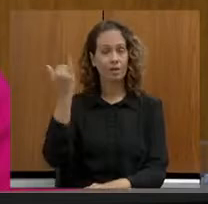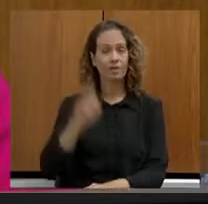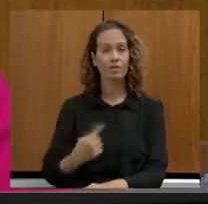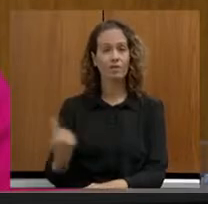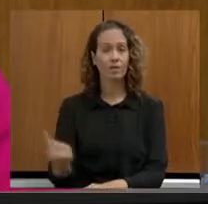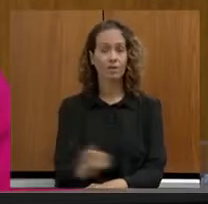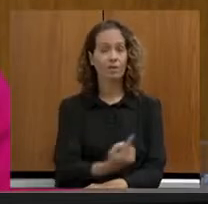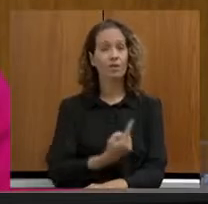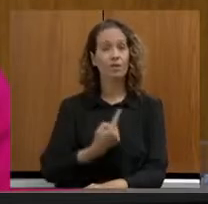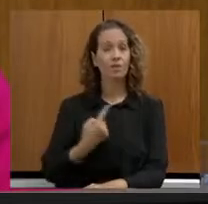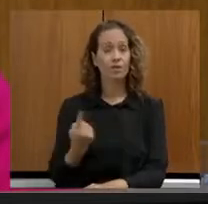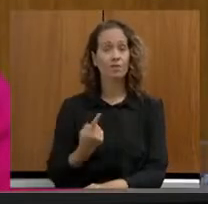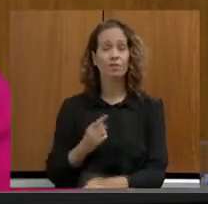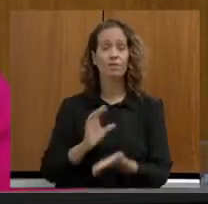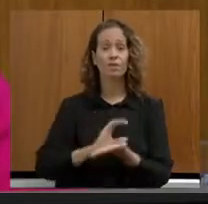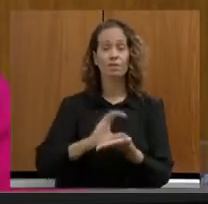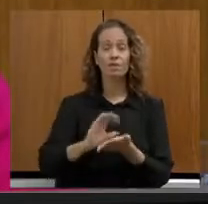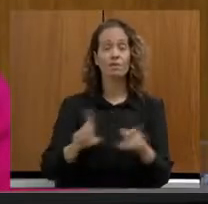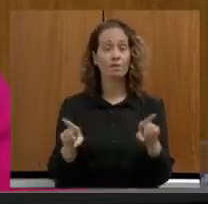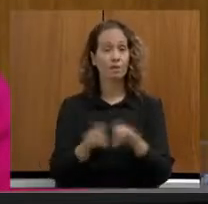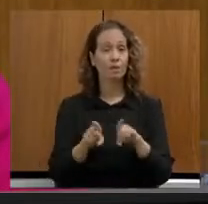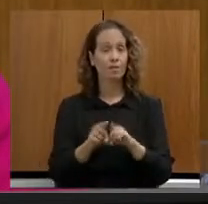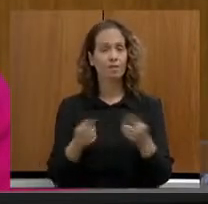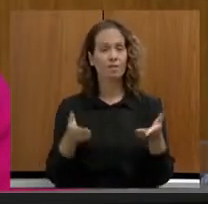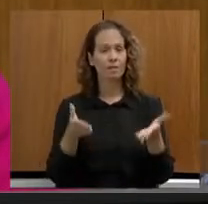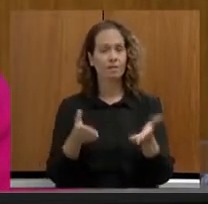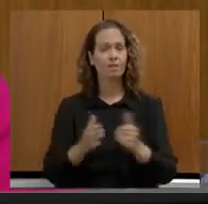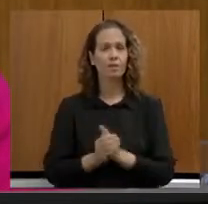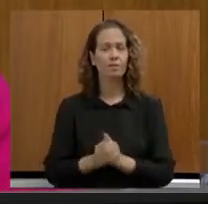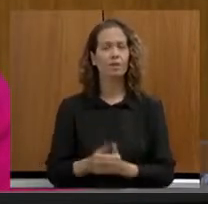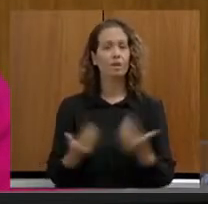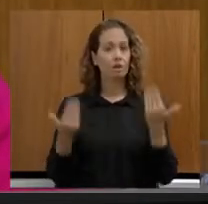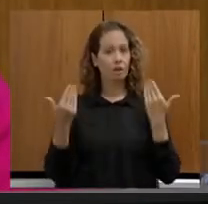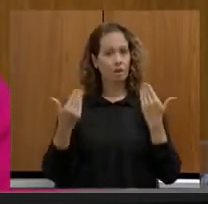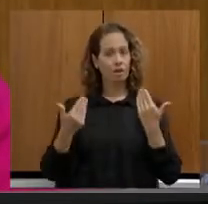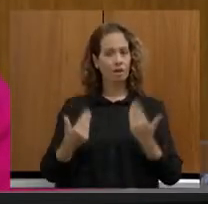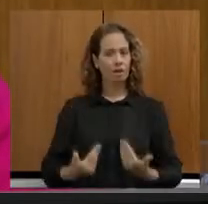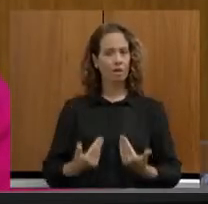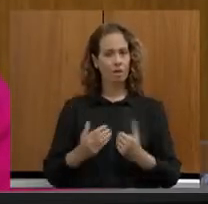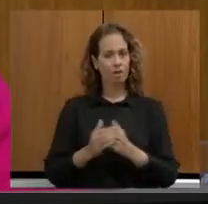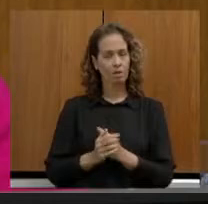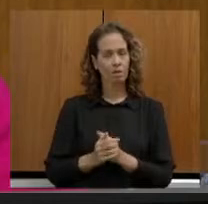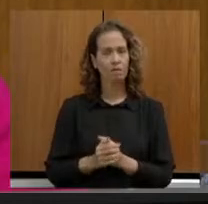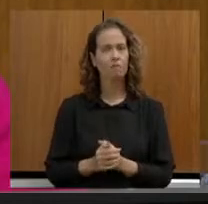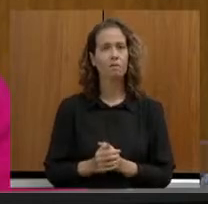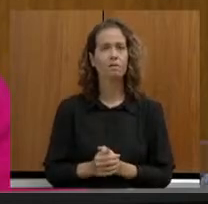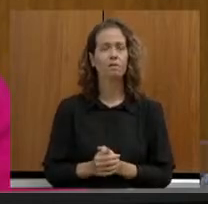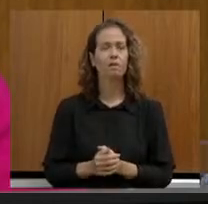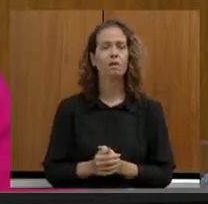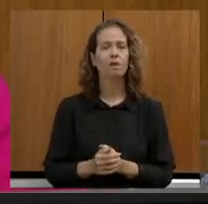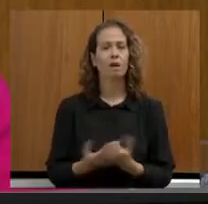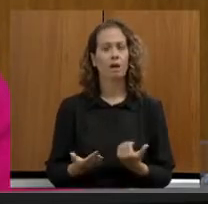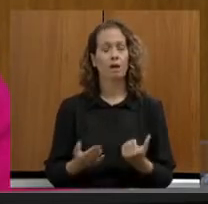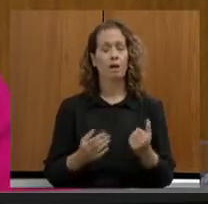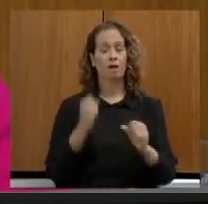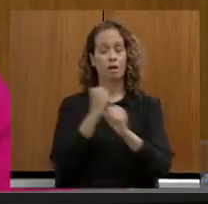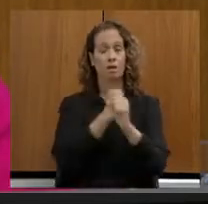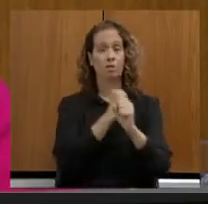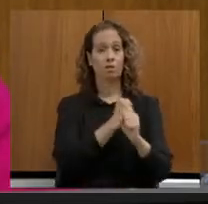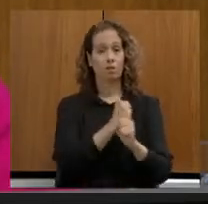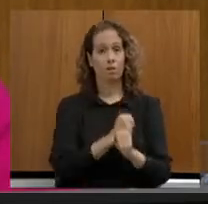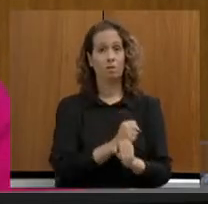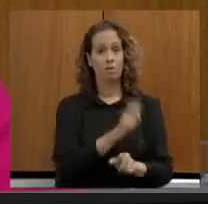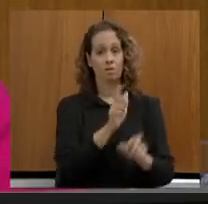fazer um investimento também nesse setor não estou aqui desqualificando o investimento feito nas obras físicas